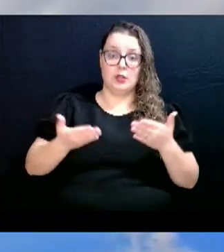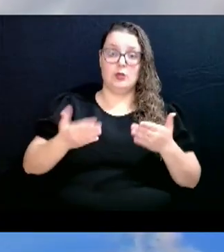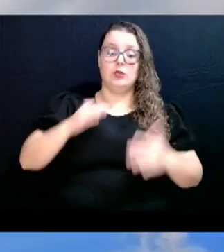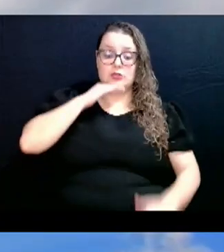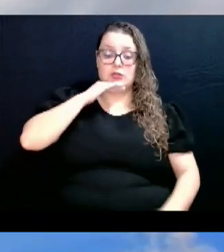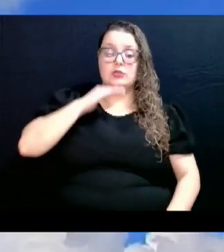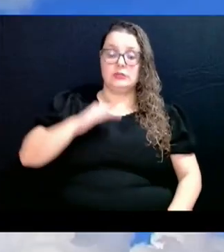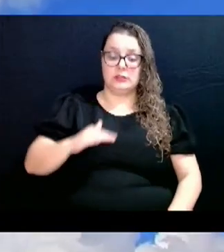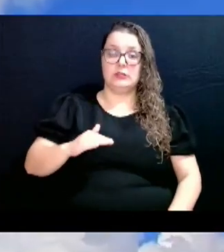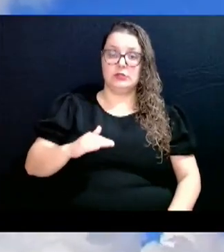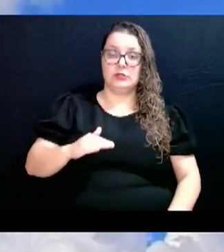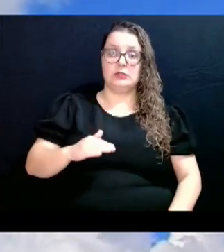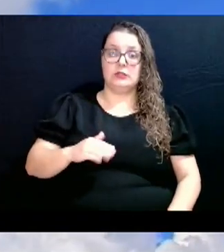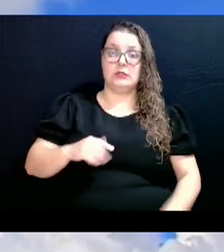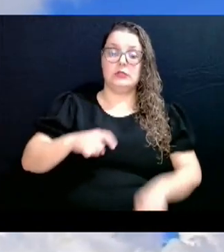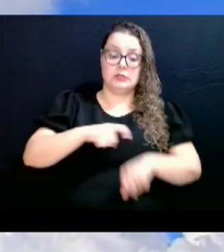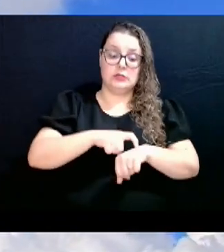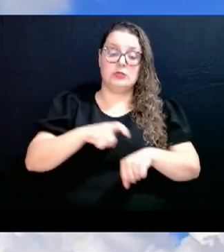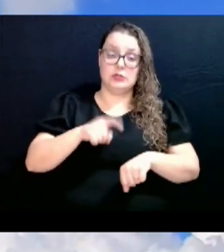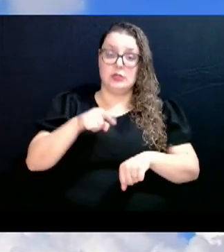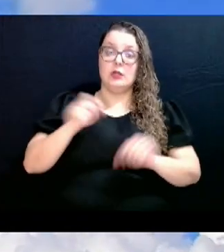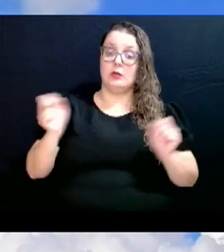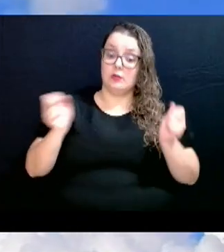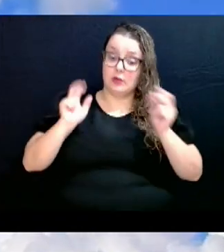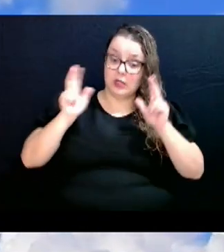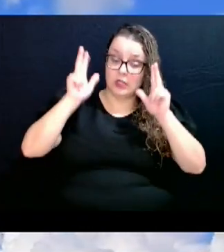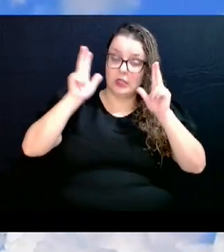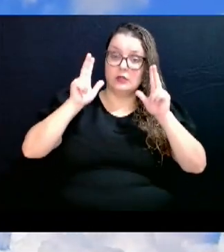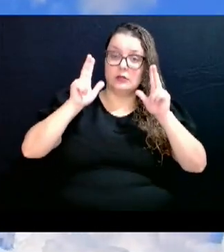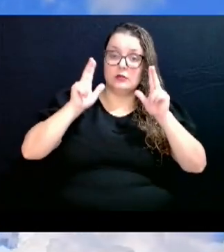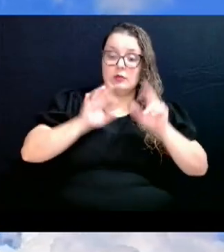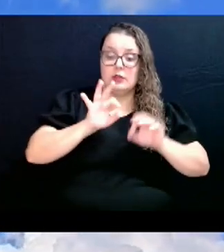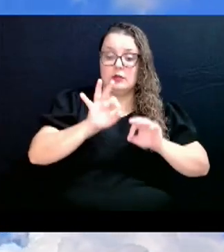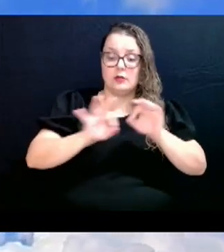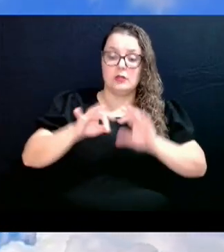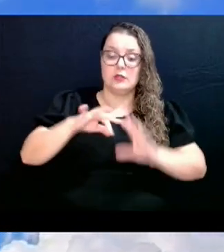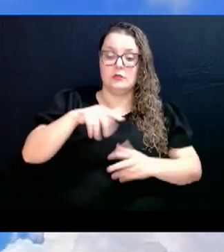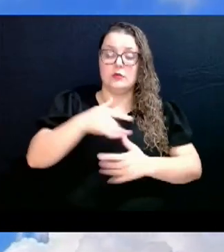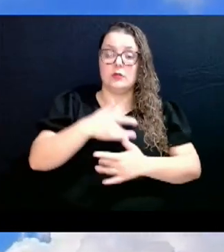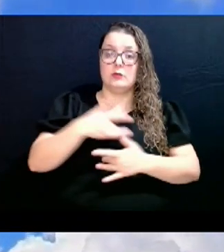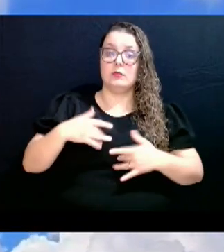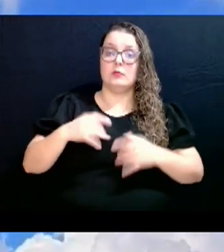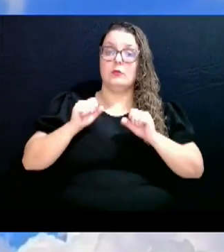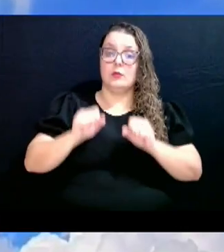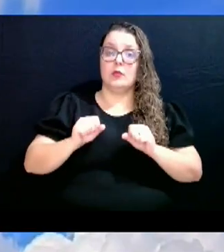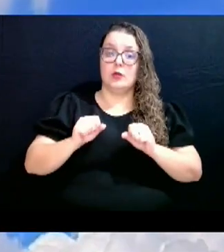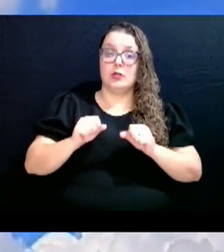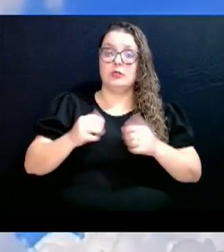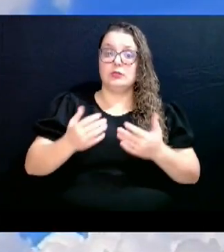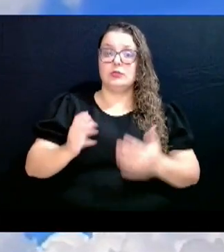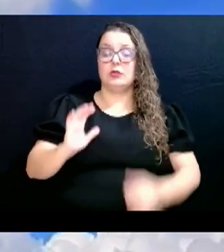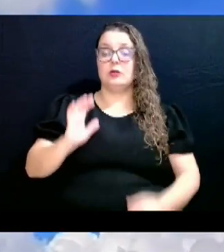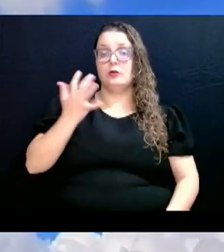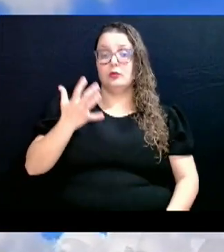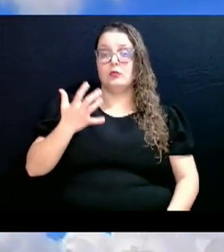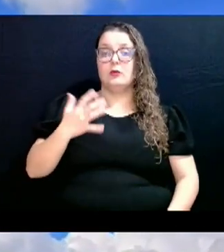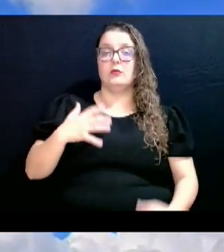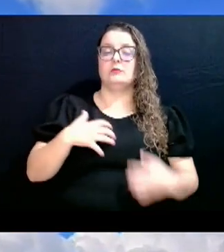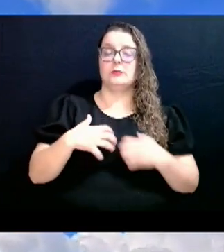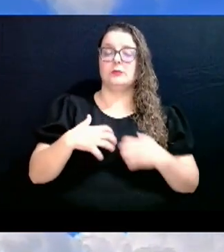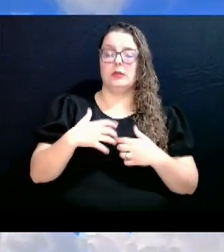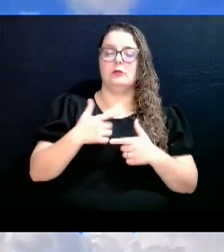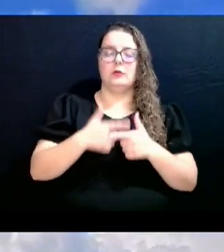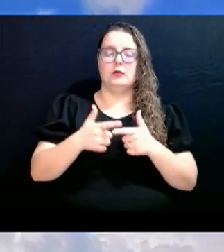essa condição é considerada um alerta pela Organização Mundial da Saúde, porque pode causar aí um desconforto, problemas de saúde. Eu